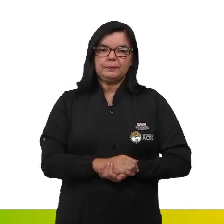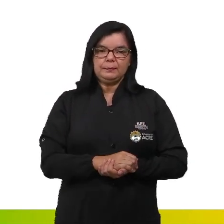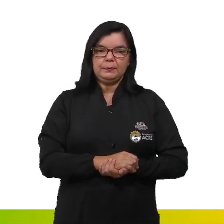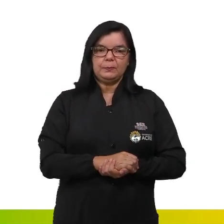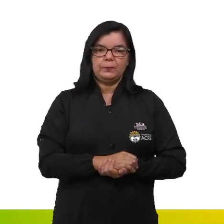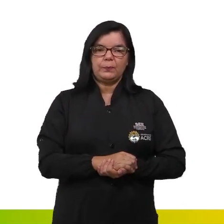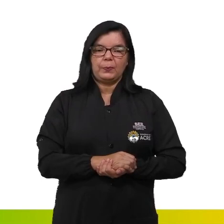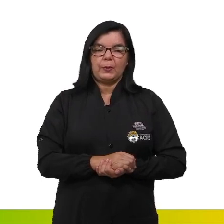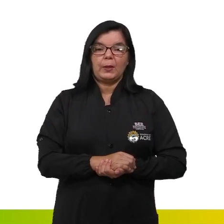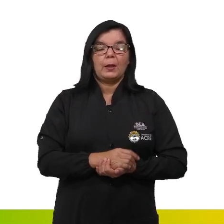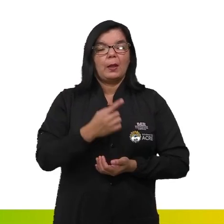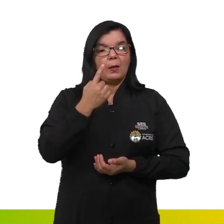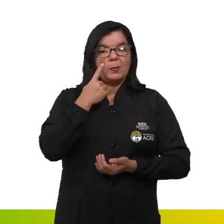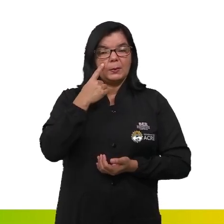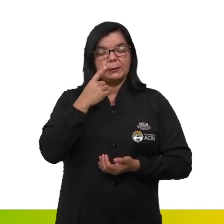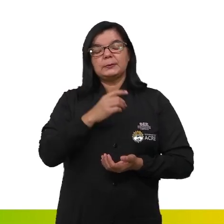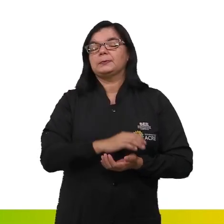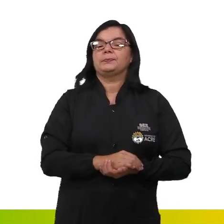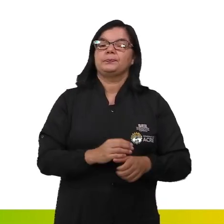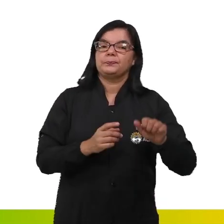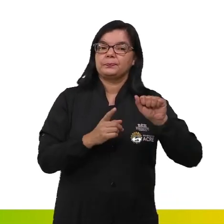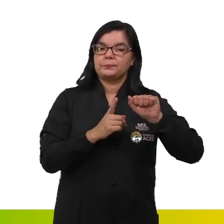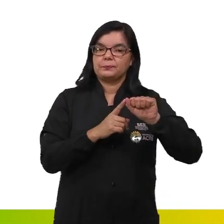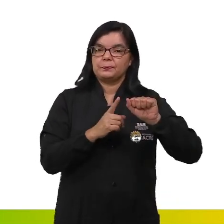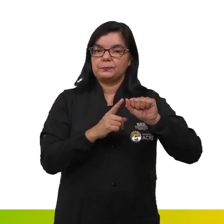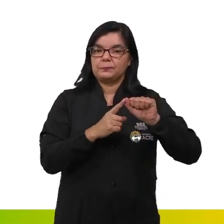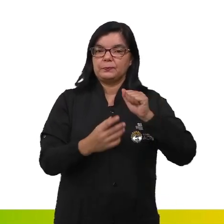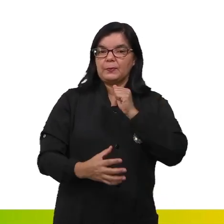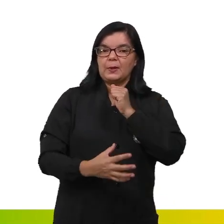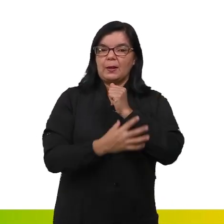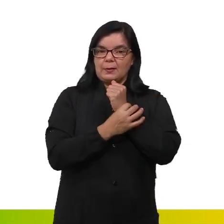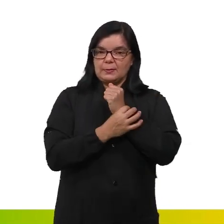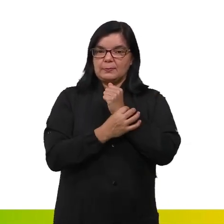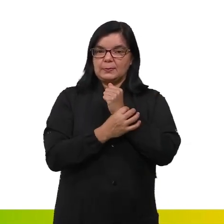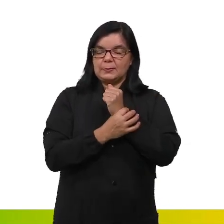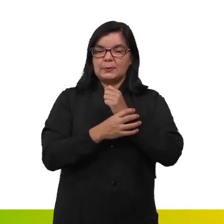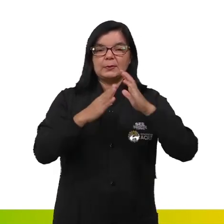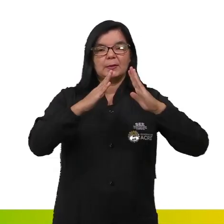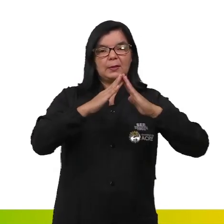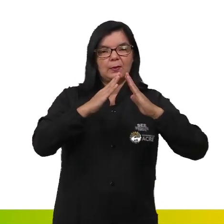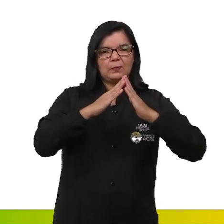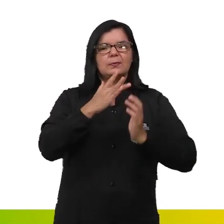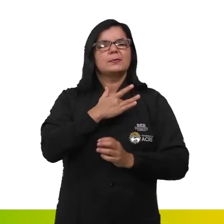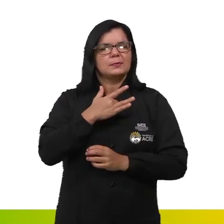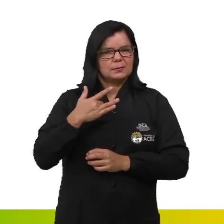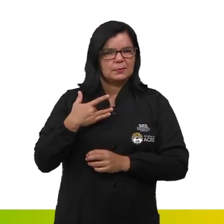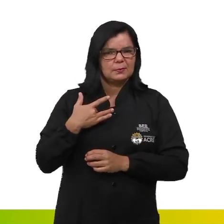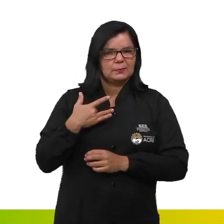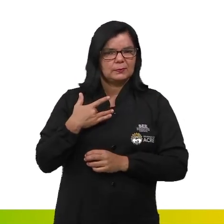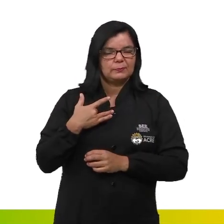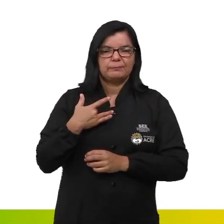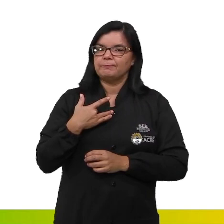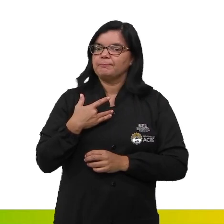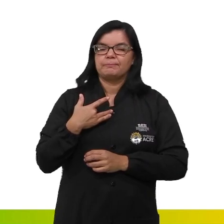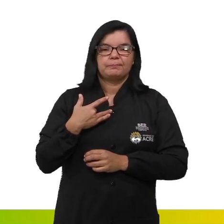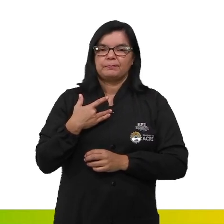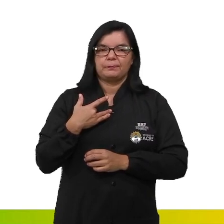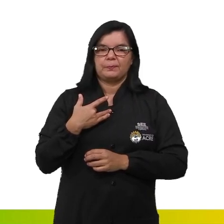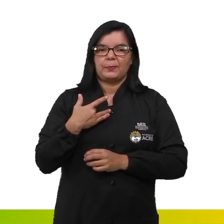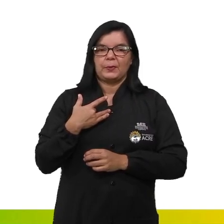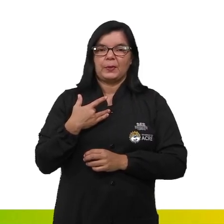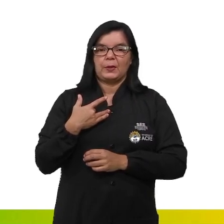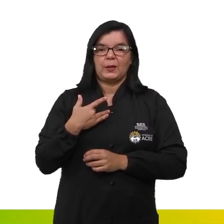fundamentais. Agora vamos para a alternativa A. Segurança, habitação e saúde? Não,